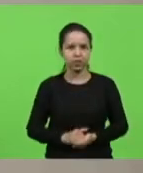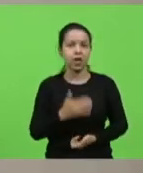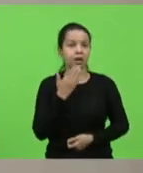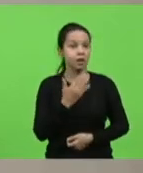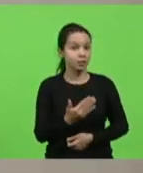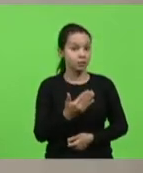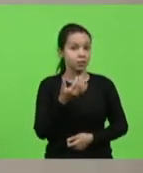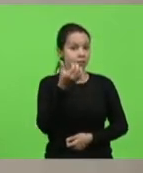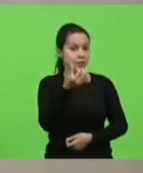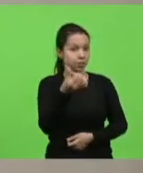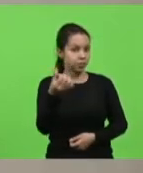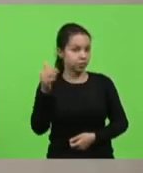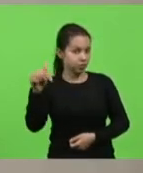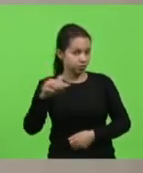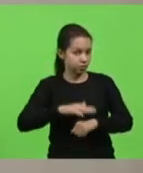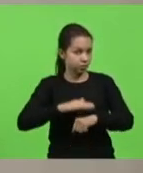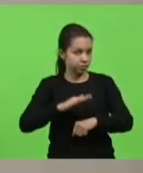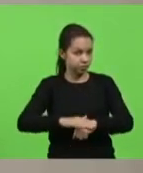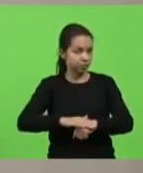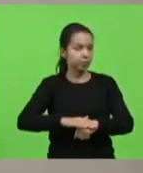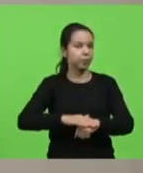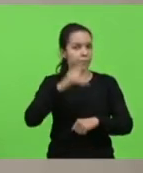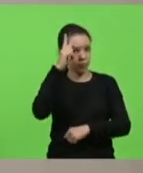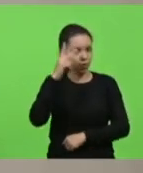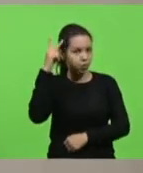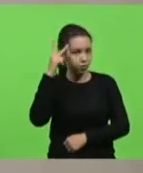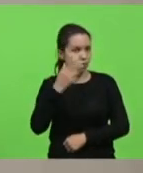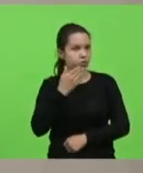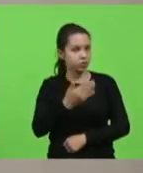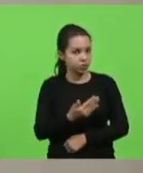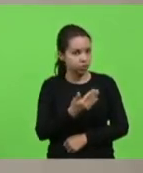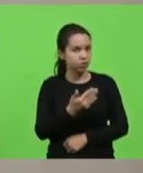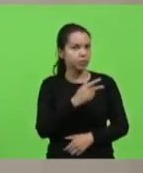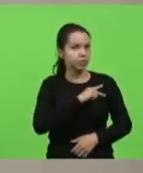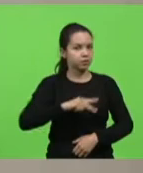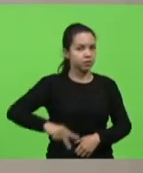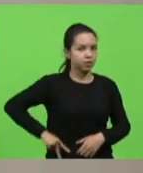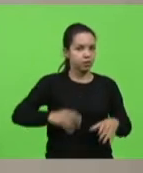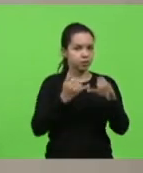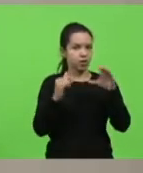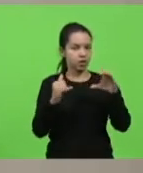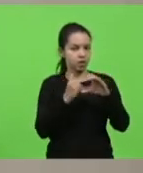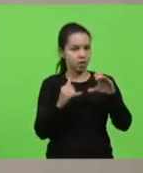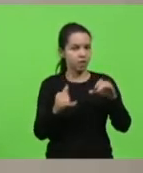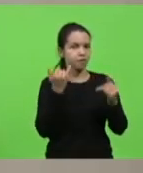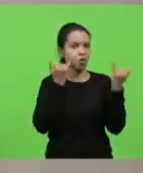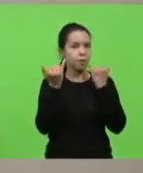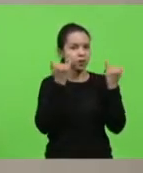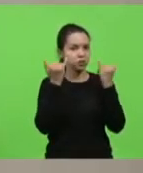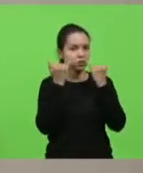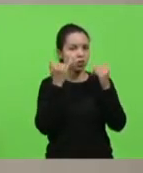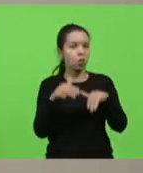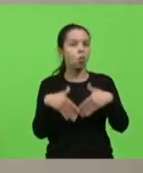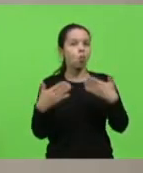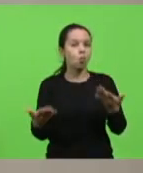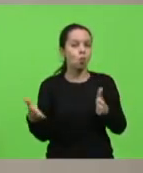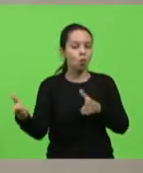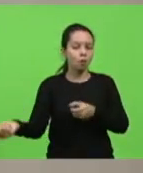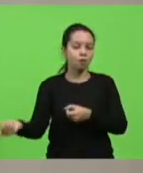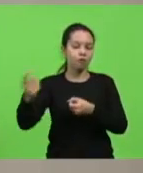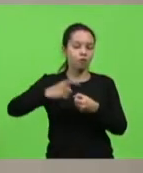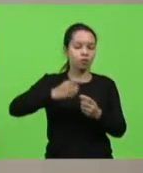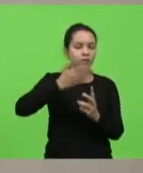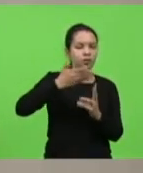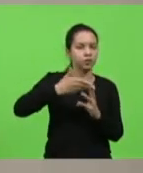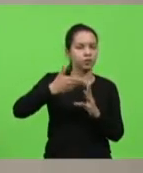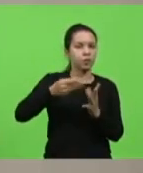Requerimento 667, autoria deputada Paulinha, solicitando ao presidente Selesc, informações acerca da previsão do retorno do parcelamento sobre